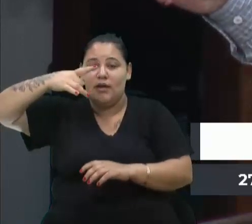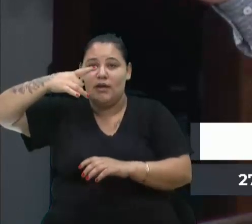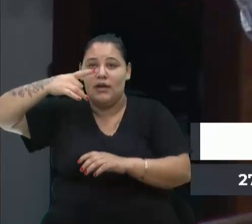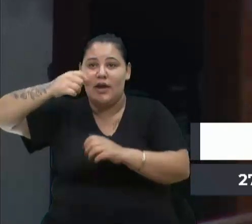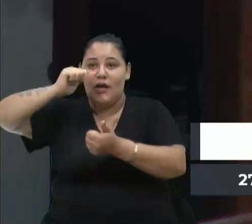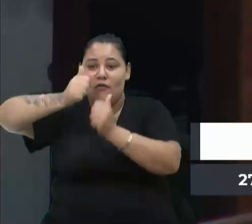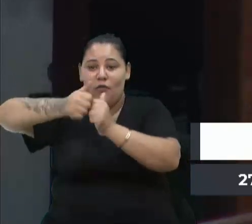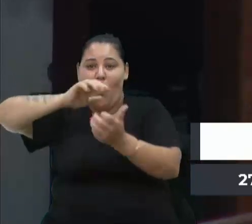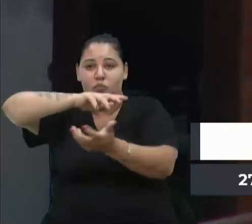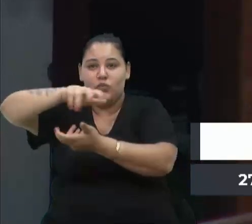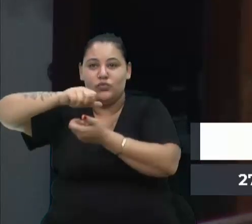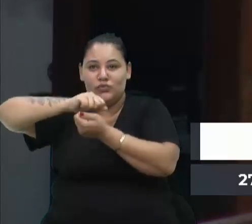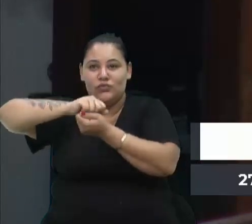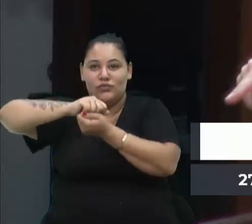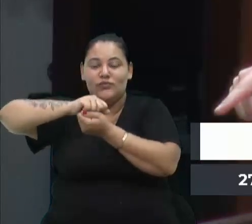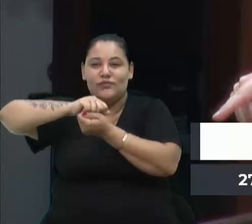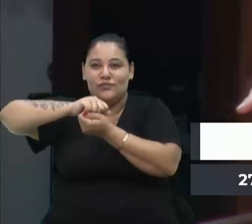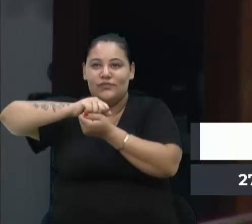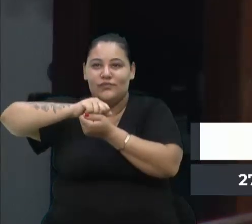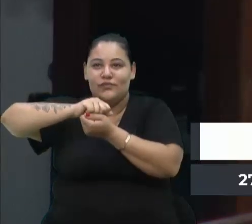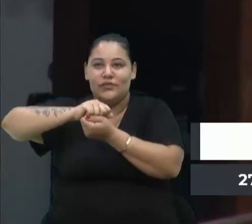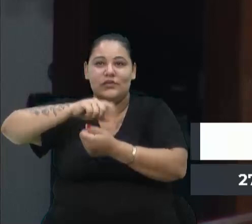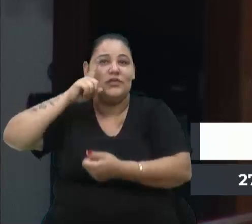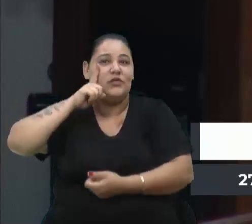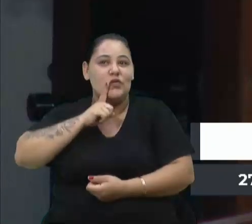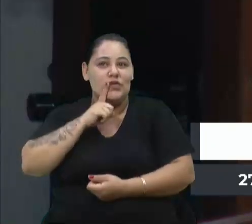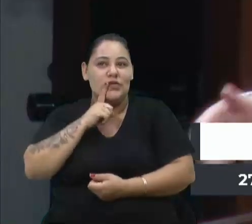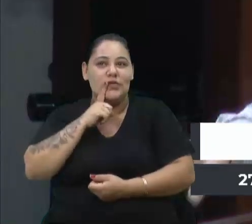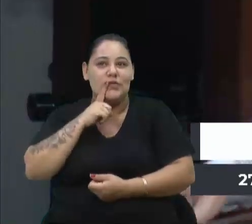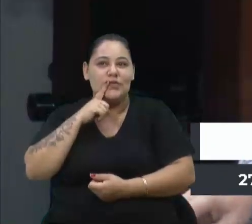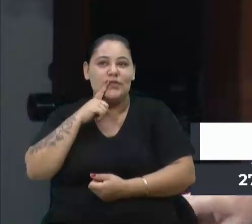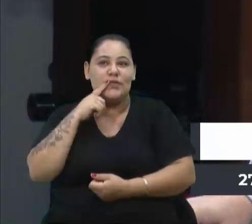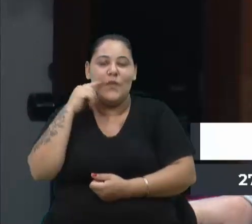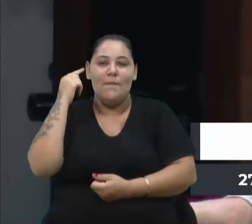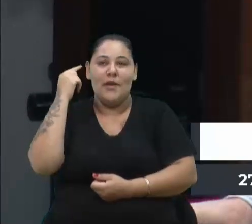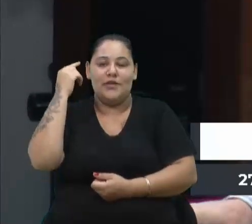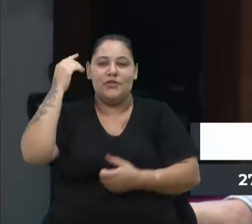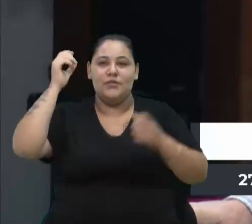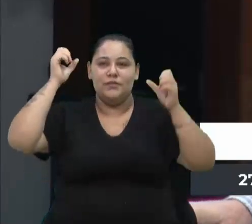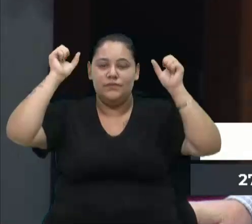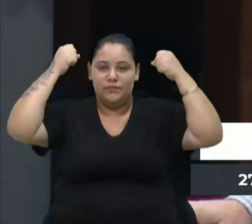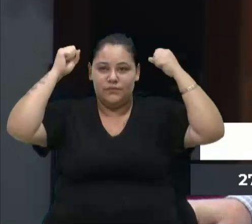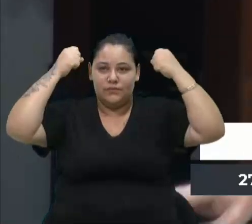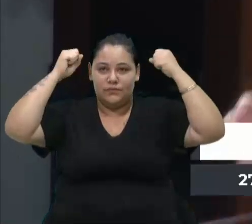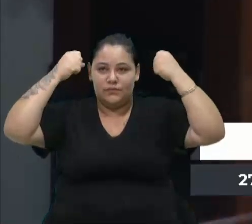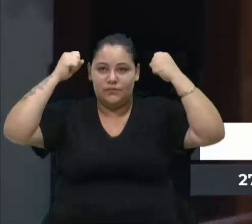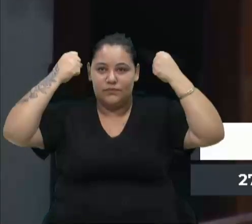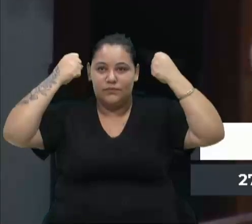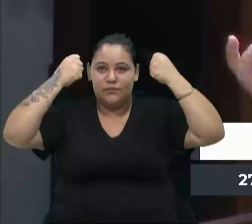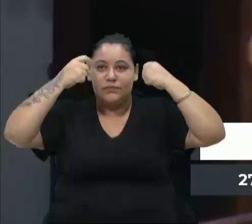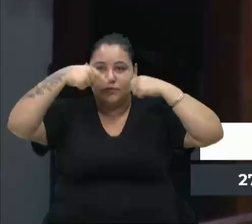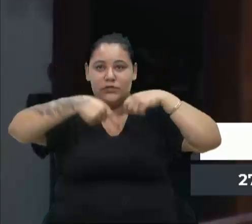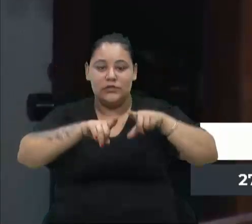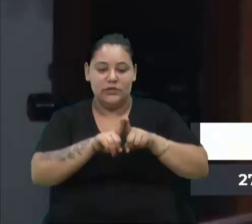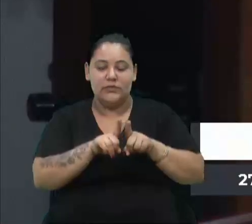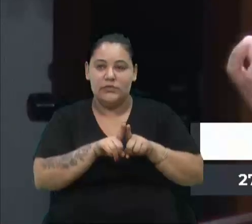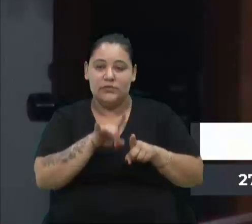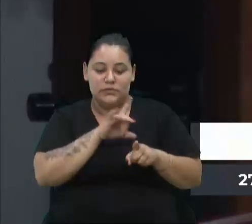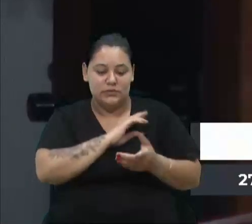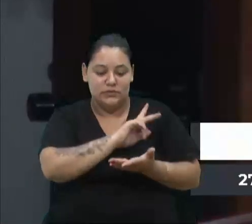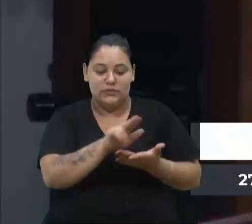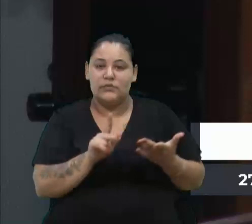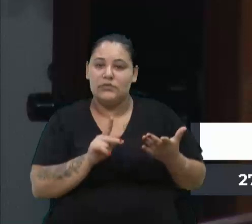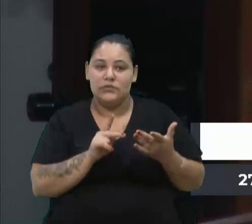Né? E a Copa do Mundo de futebol feminino, que será na Nova Zelândia e Austrália, está aqui também. Então, são vários